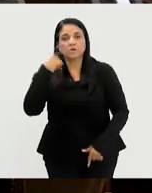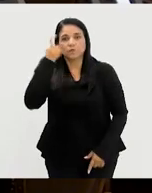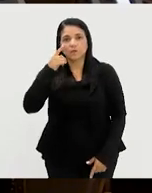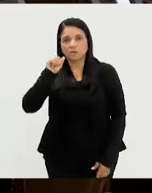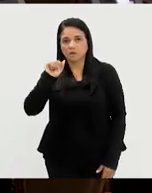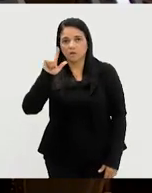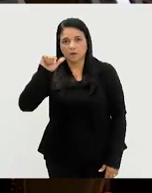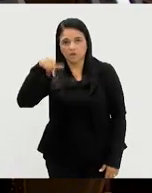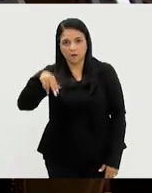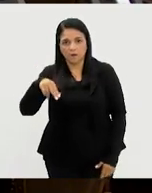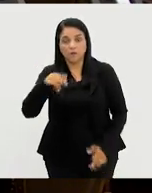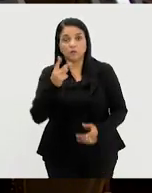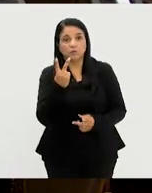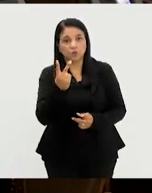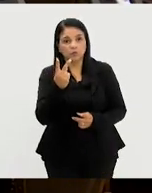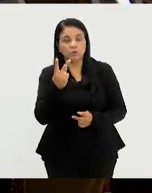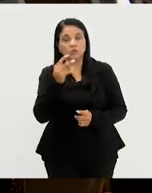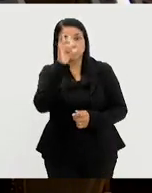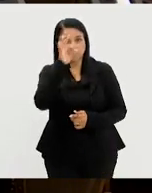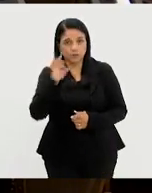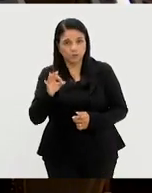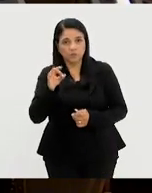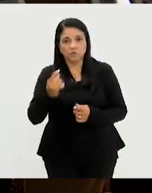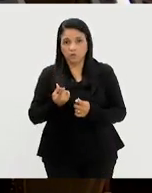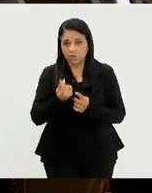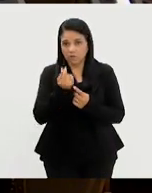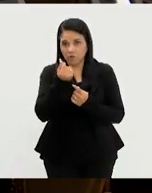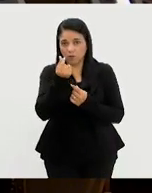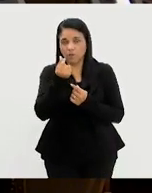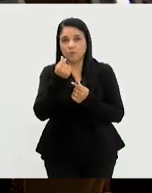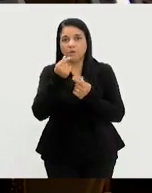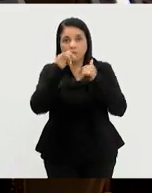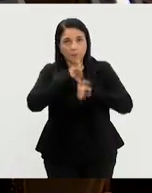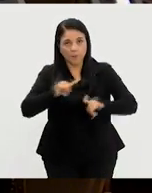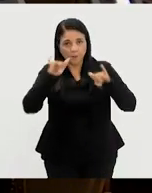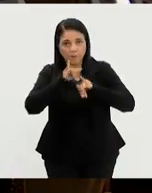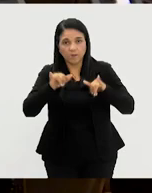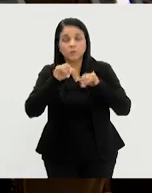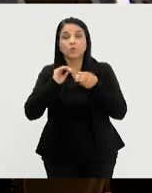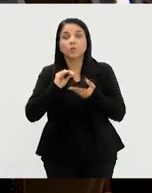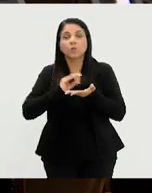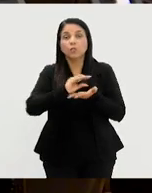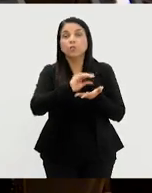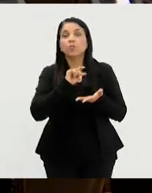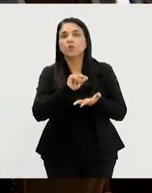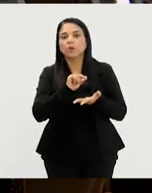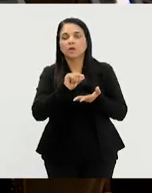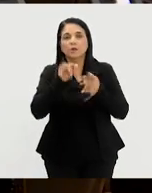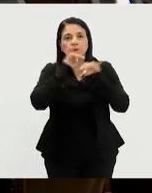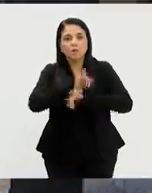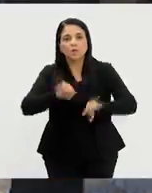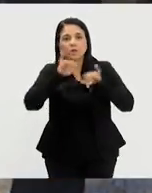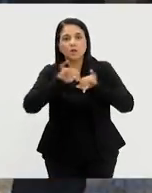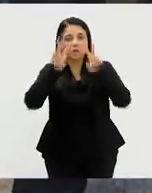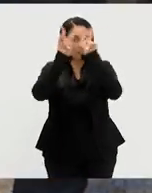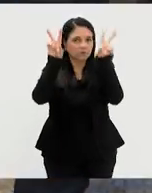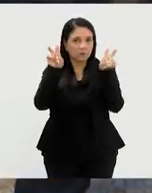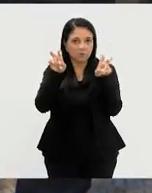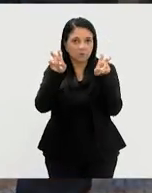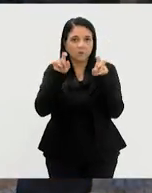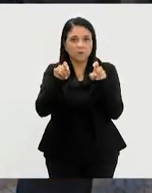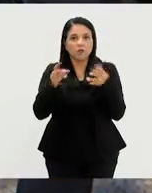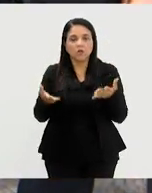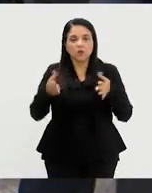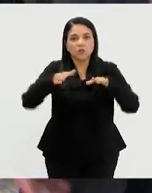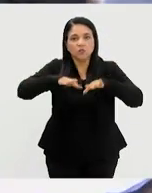determina que 2% dos valores despendidos em propagandas deverão ser destinadas as propagandas cujo tema será a inclusão